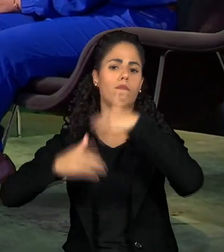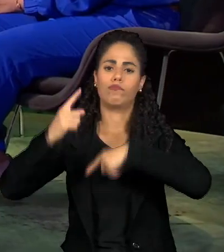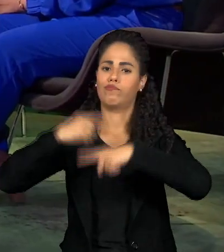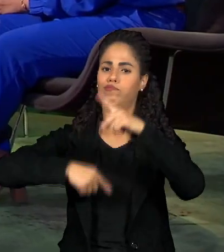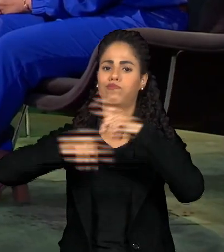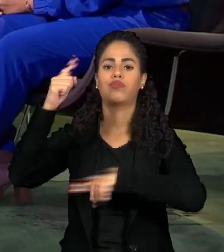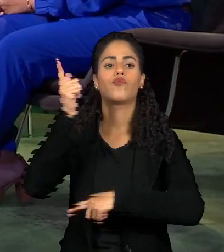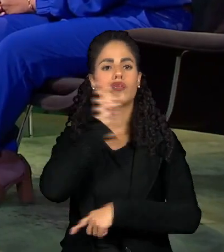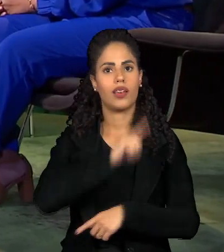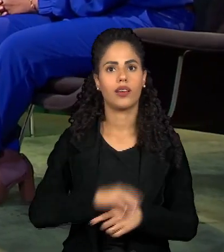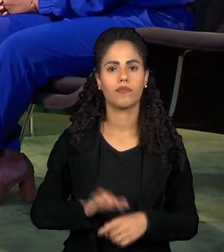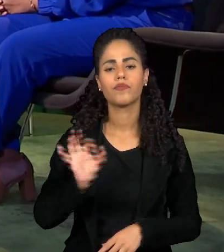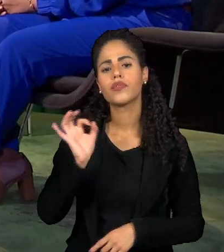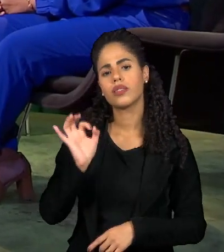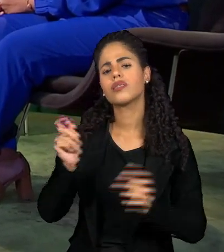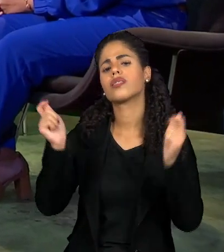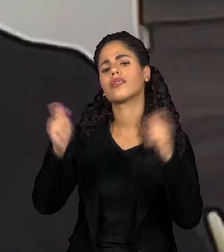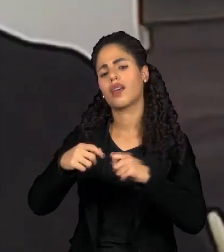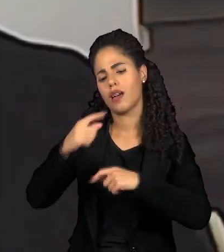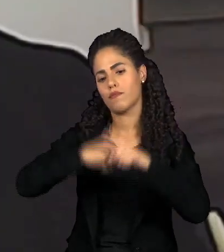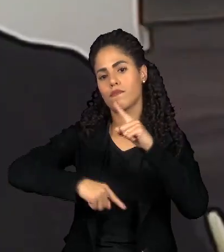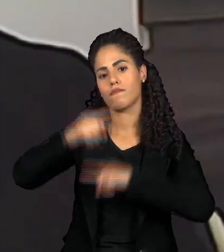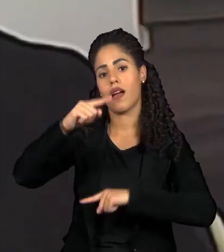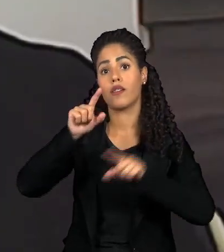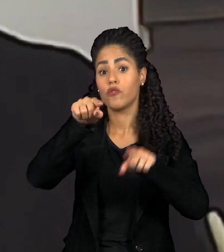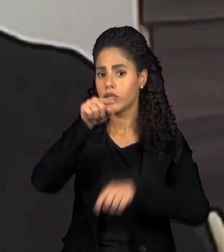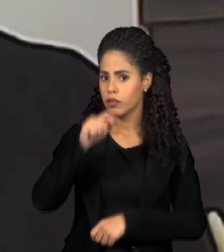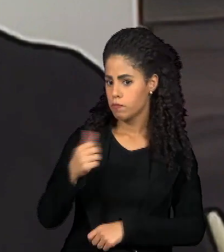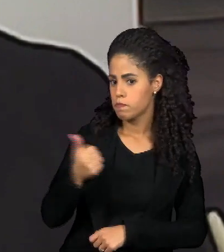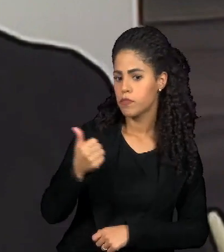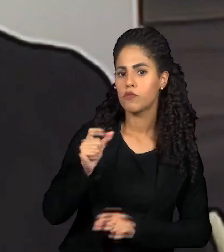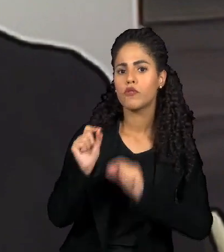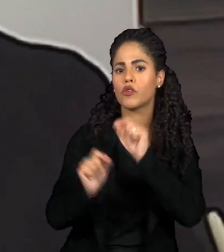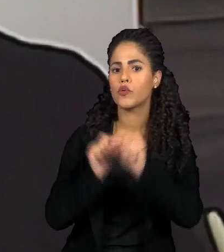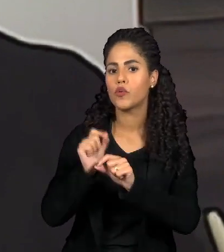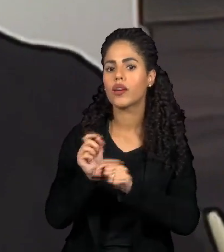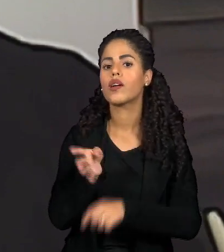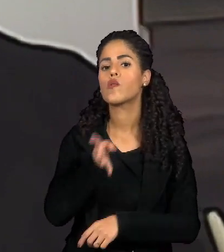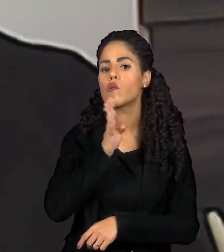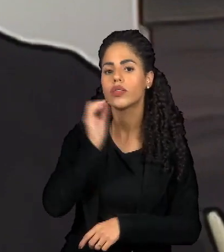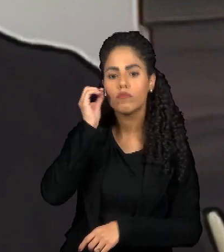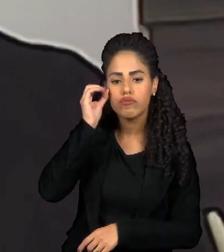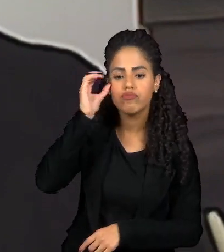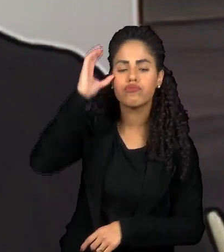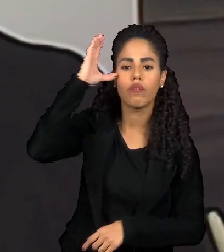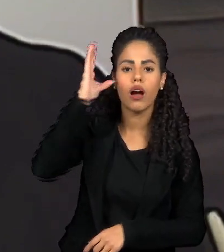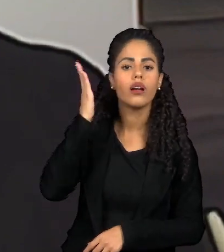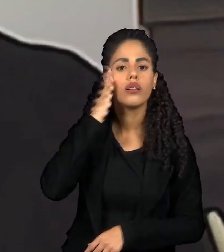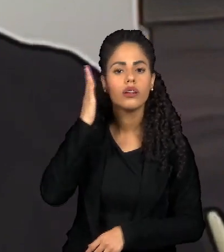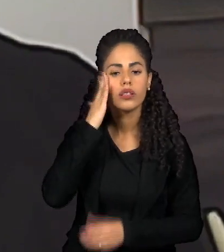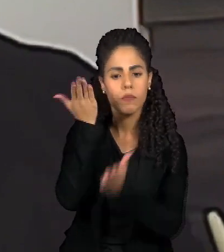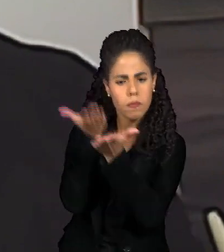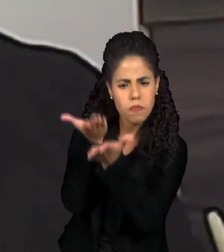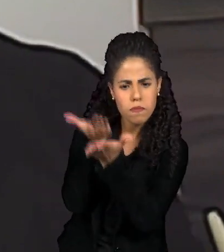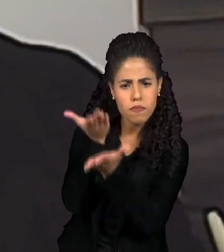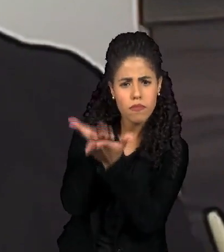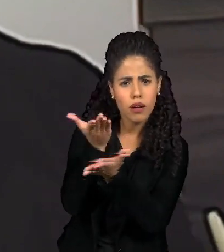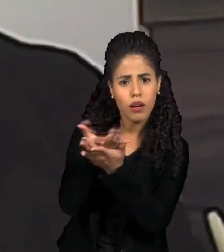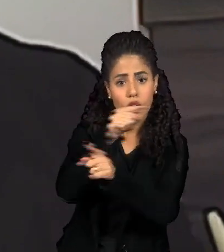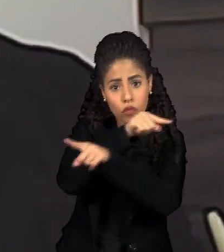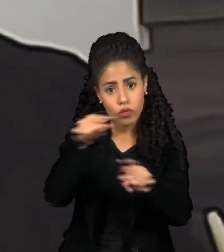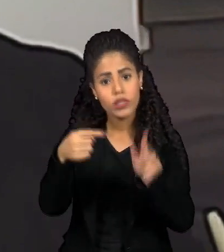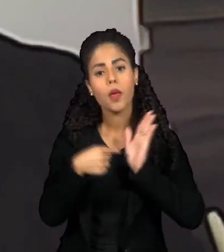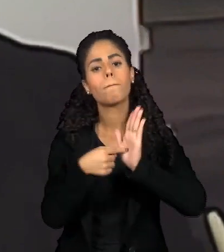Sim. Tem sim. Primeiro, você tem que adquirir conhecimentos. Então, você tem que demonstrar que você